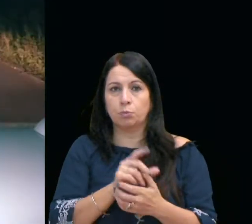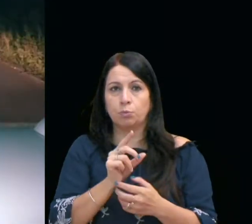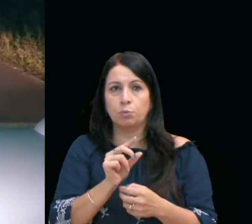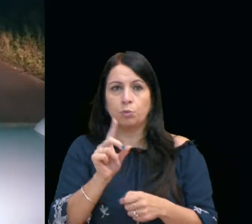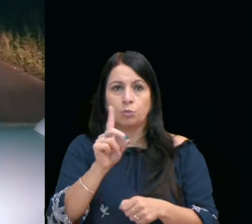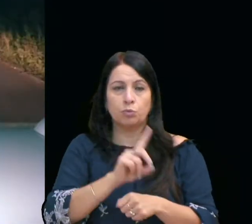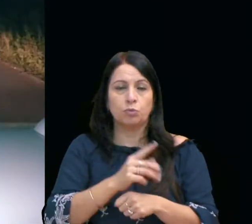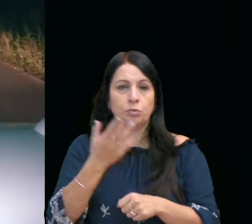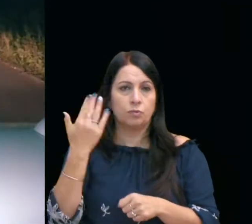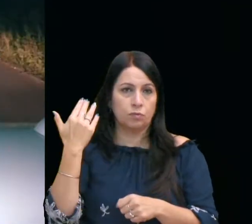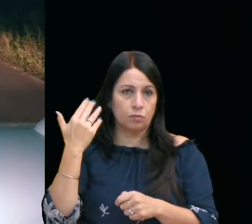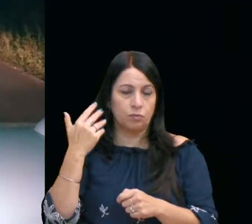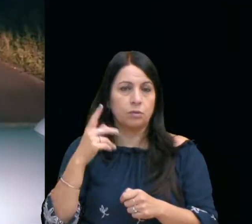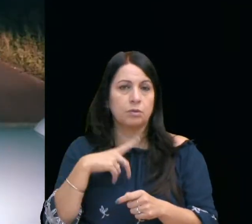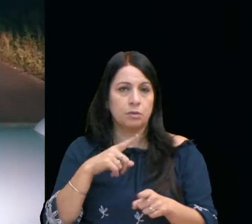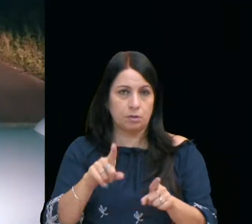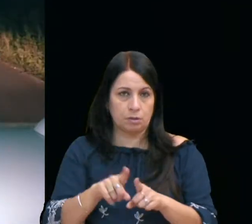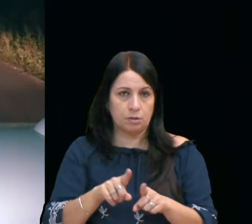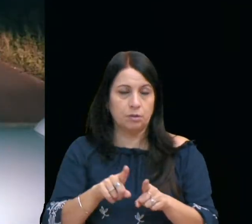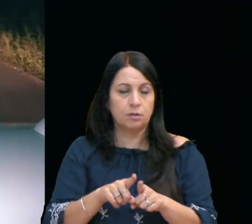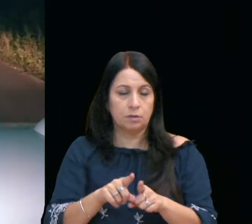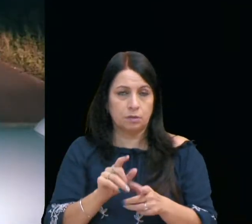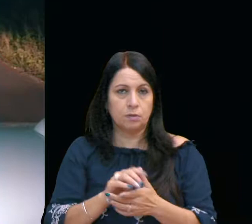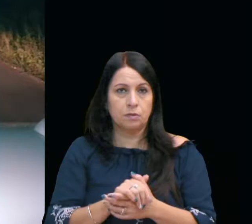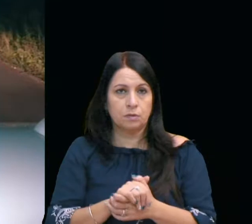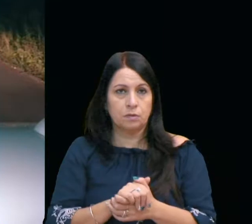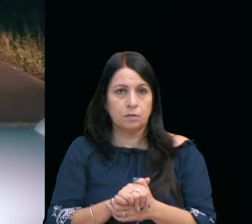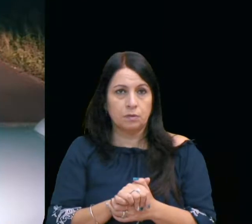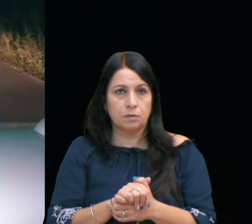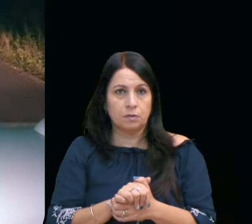atrás também um cara